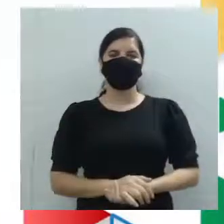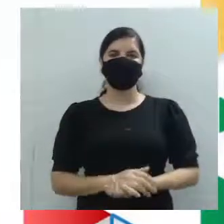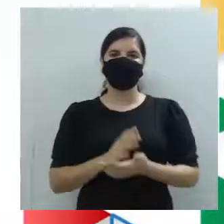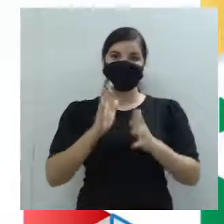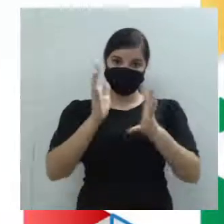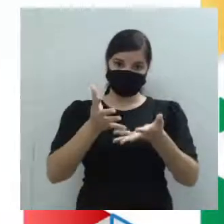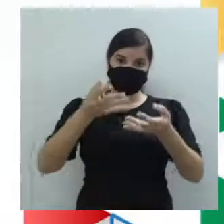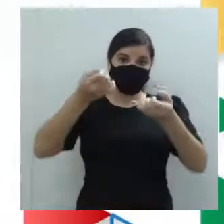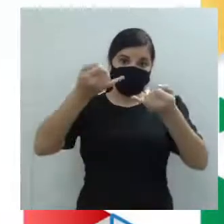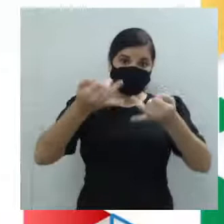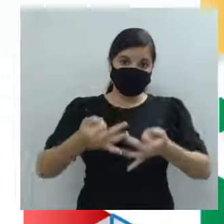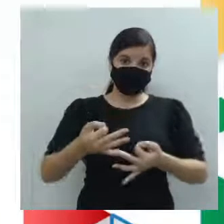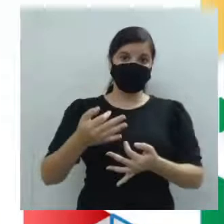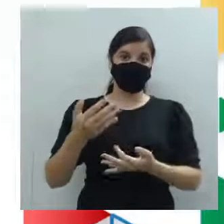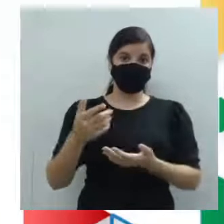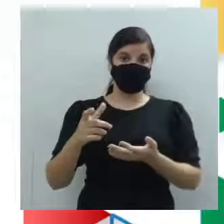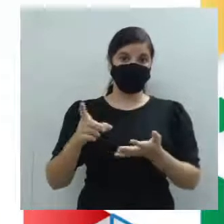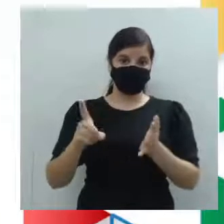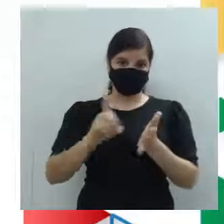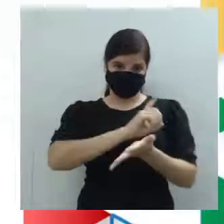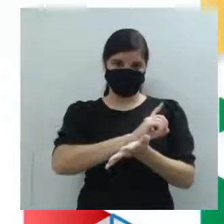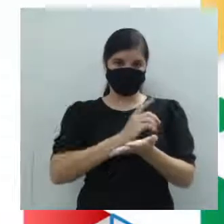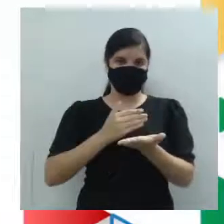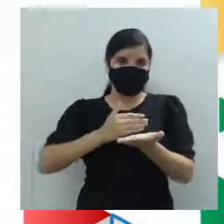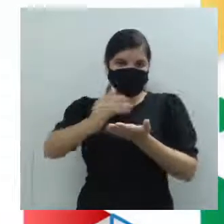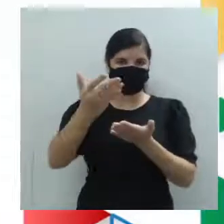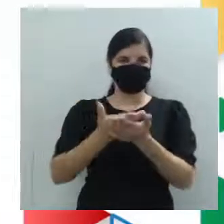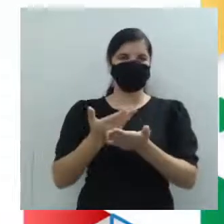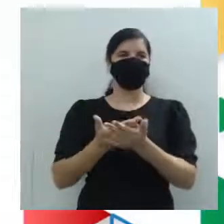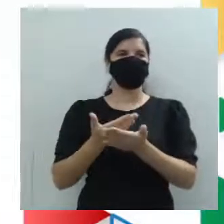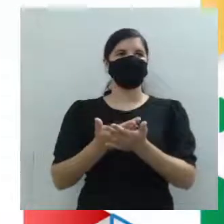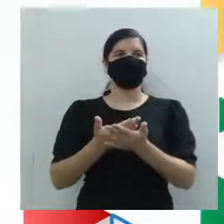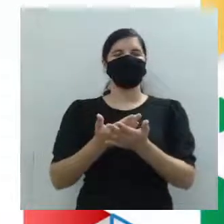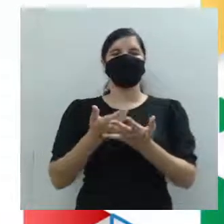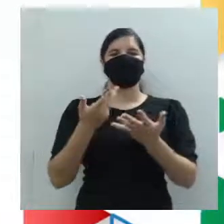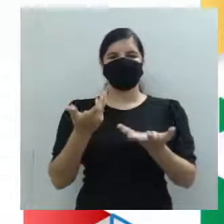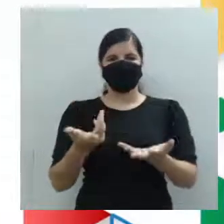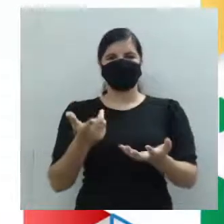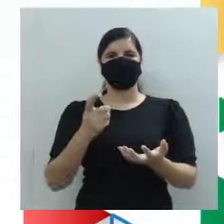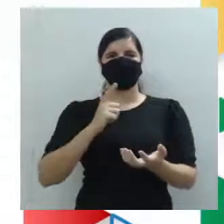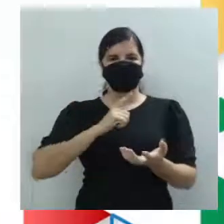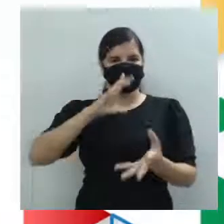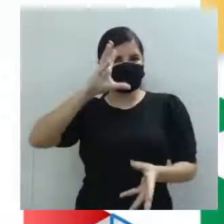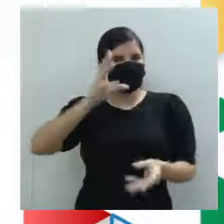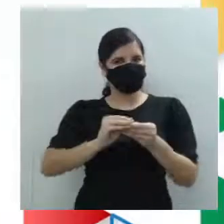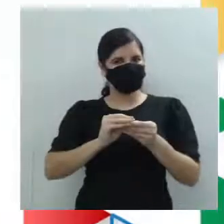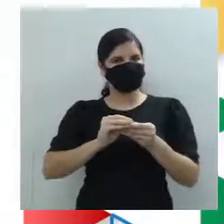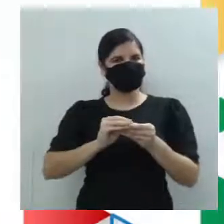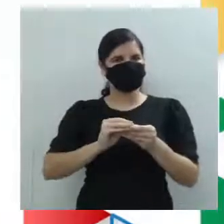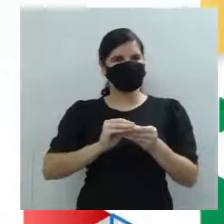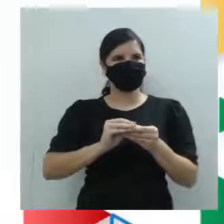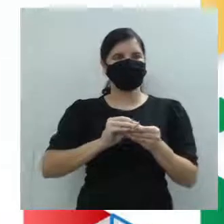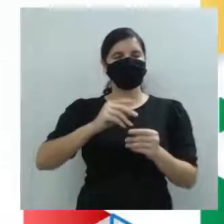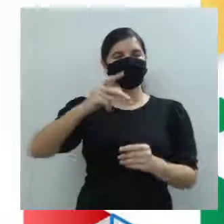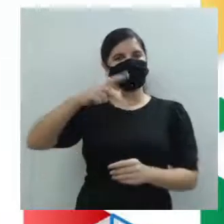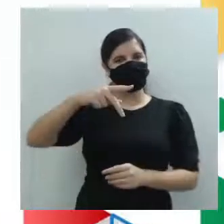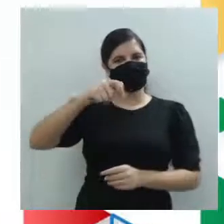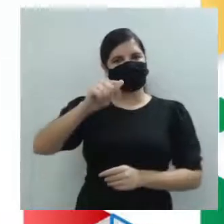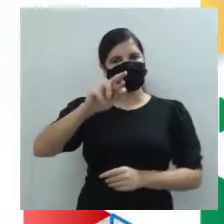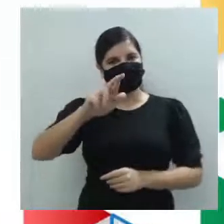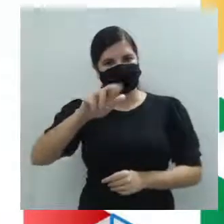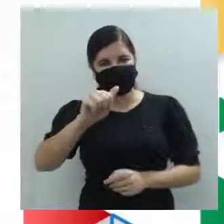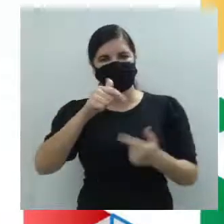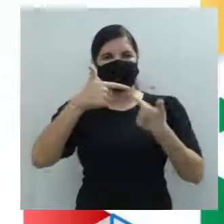já falei no começo da nossa aula, olhando para a tela, nós temos isso bem resumido. Os elementos